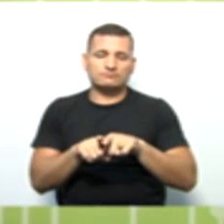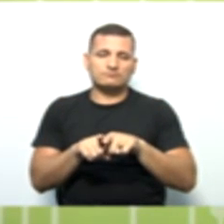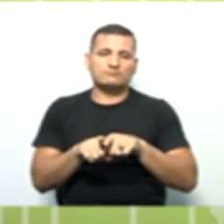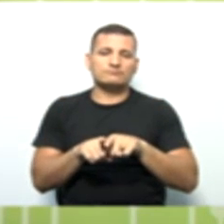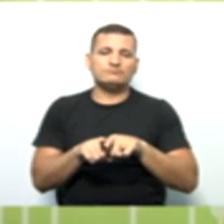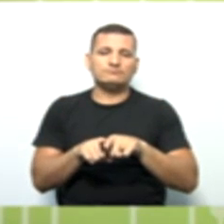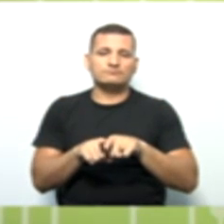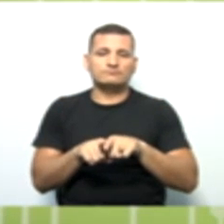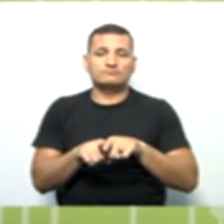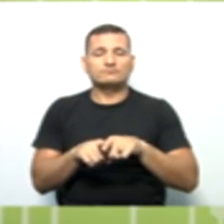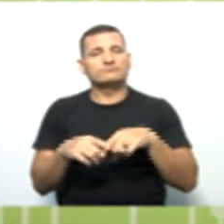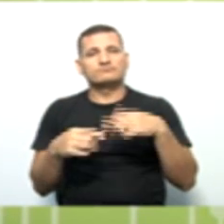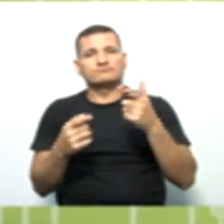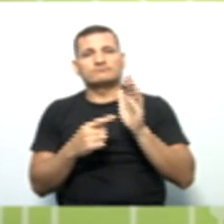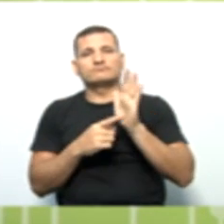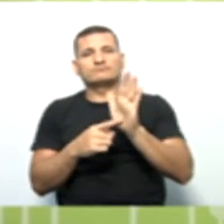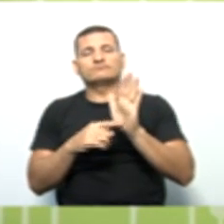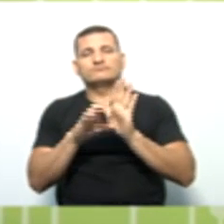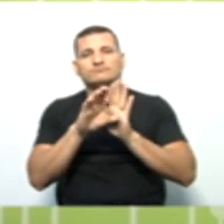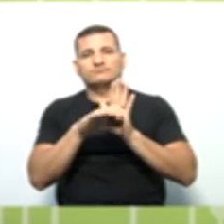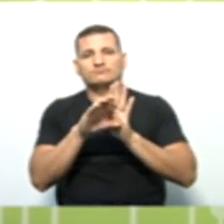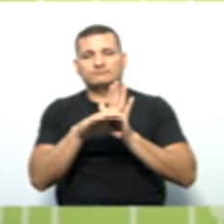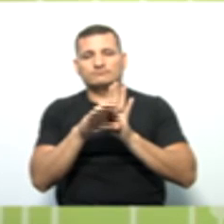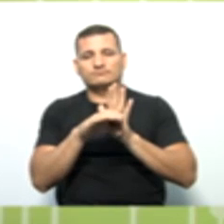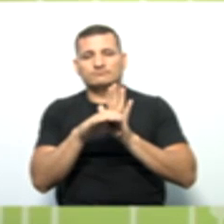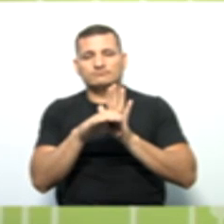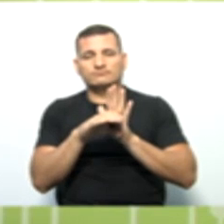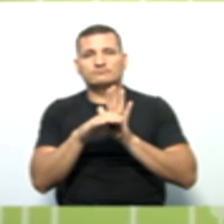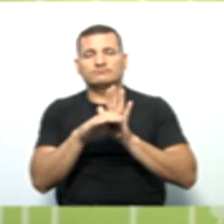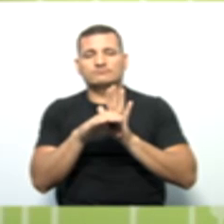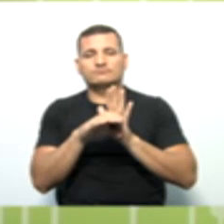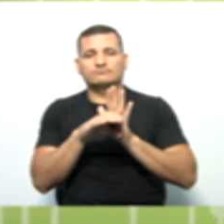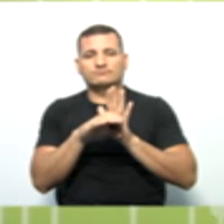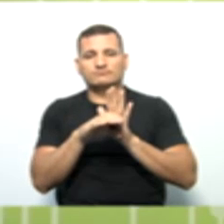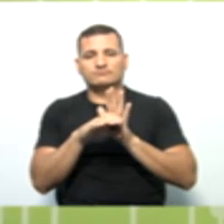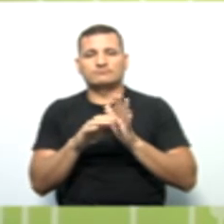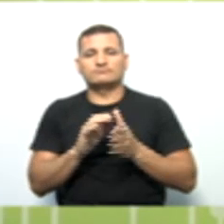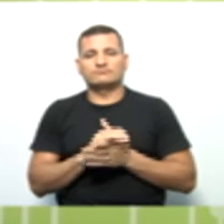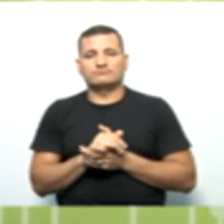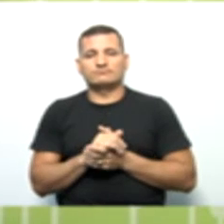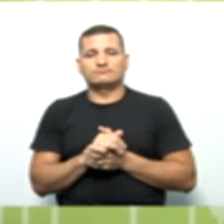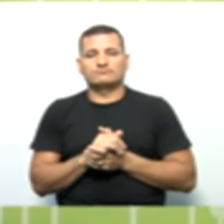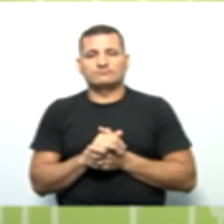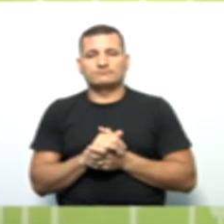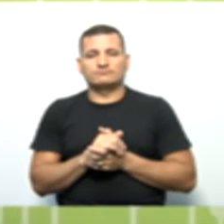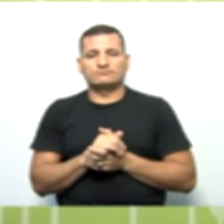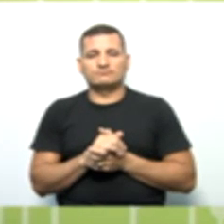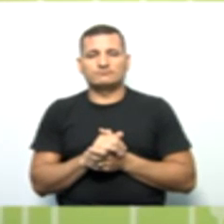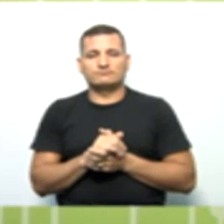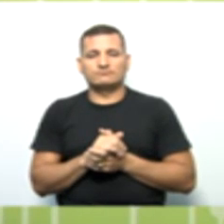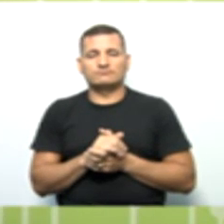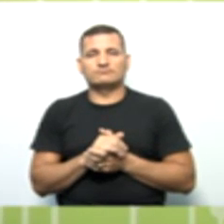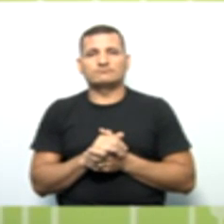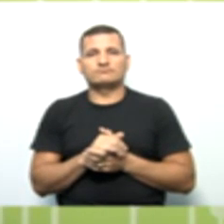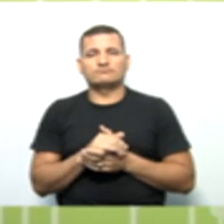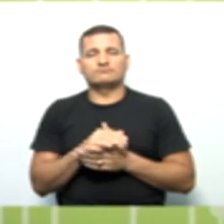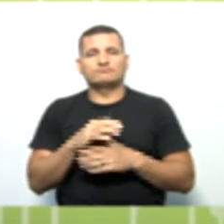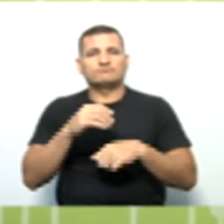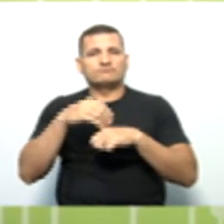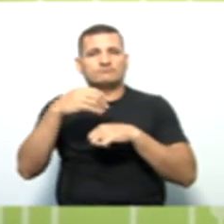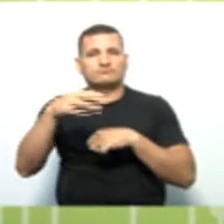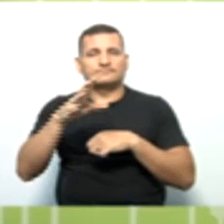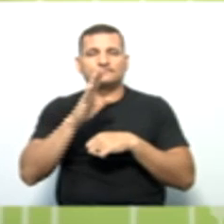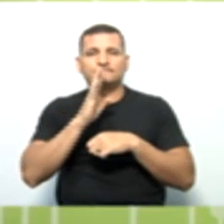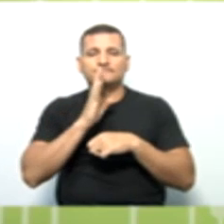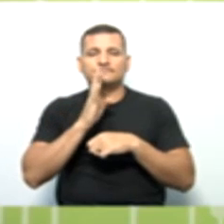aí esse conceito que estava fora, né, da nossa aula aí, que é um ganho a mais aí de conhecimento para vocês.